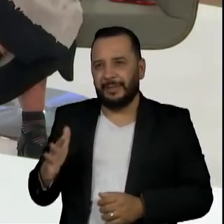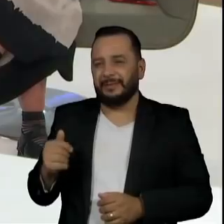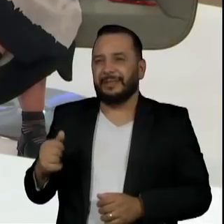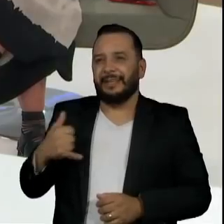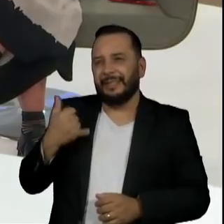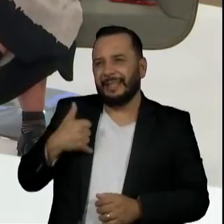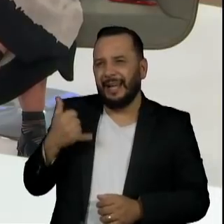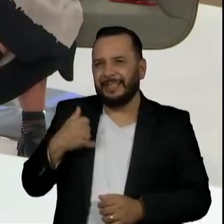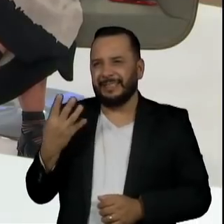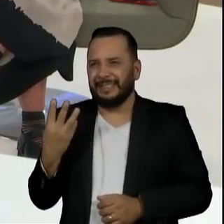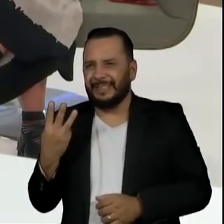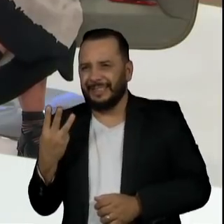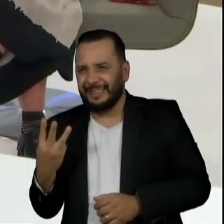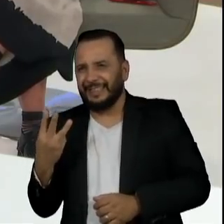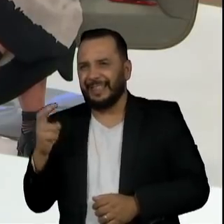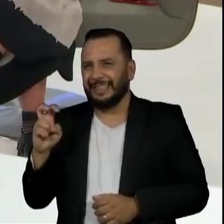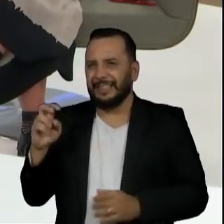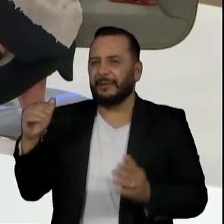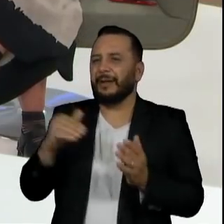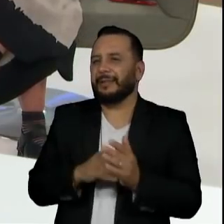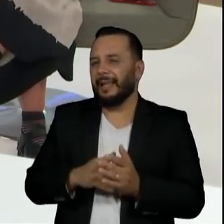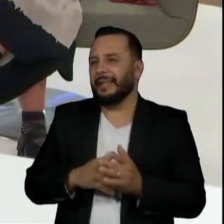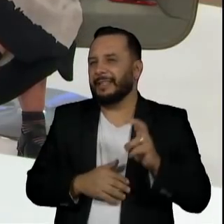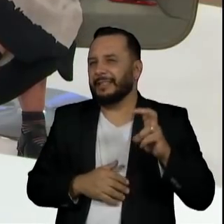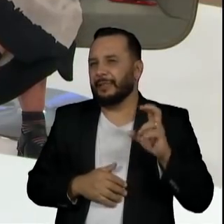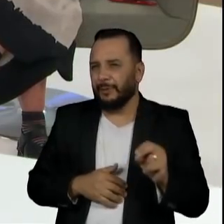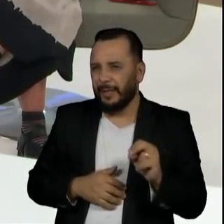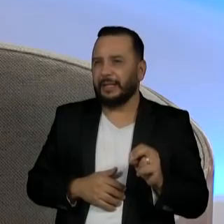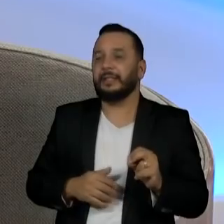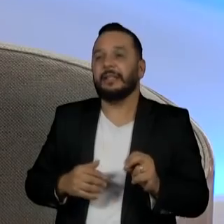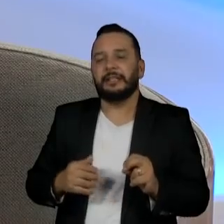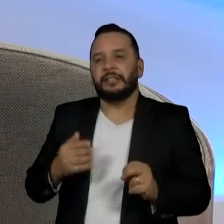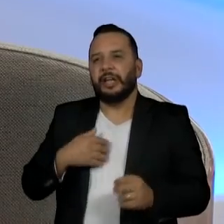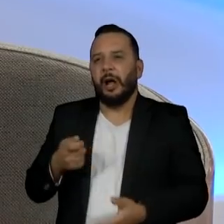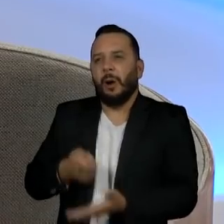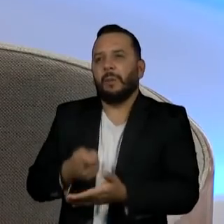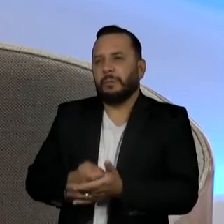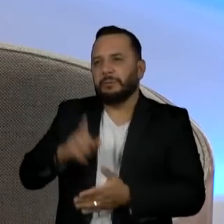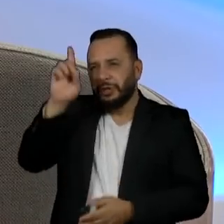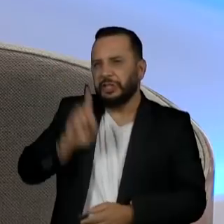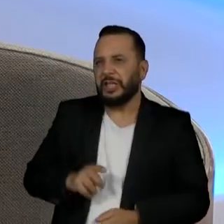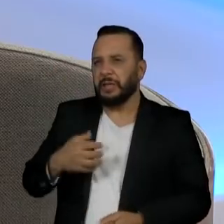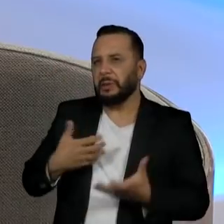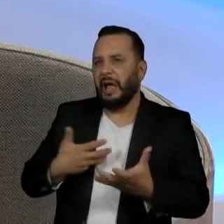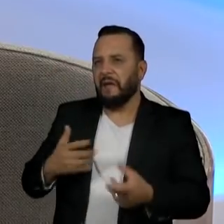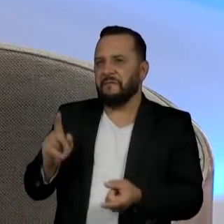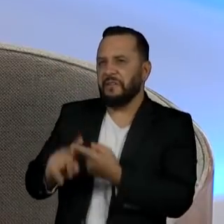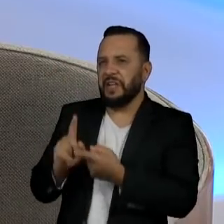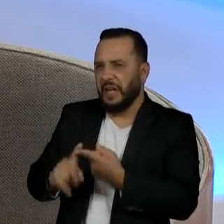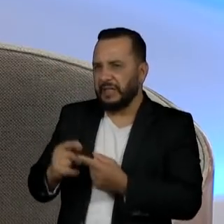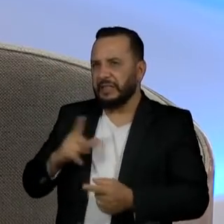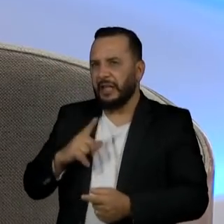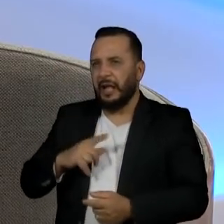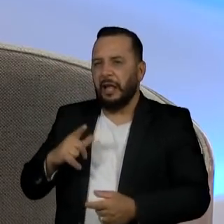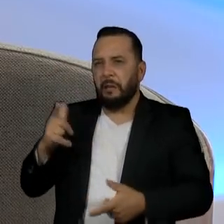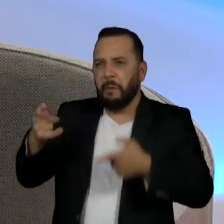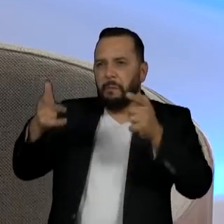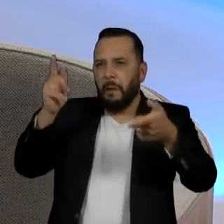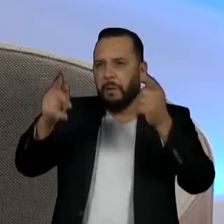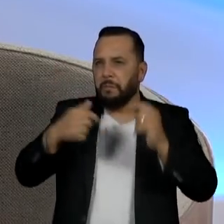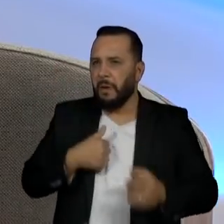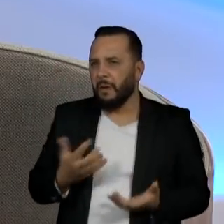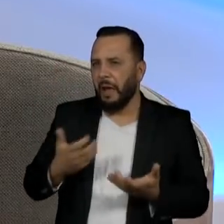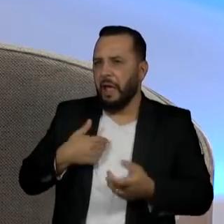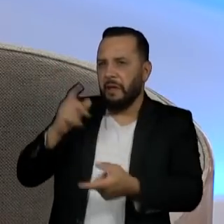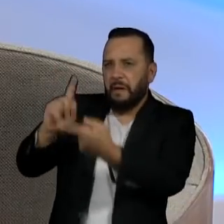anos, que vinham aí cobrando os seus direitos. Ou seja, estamos falando de um momento muito de uma crise recessiva, e